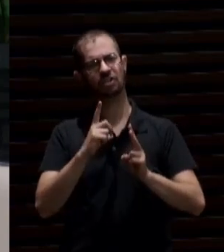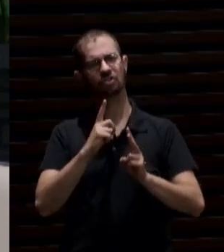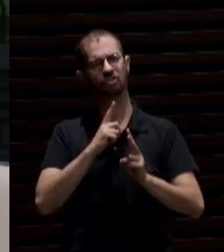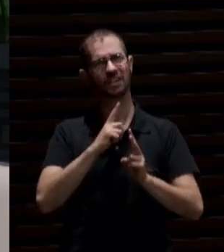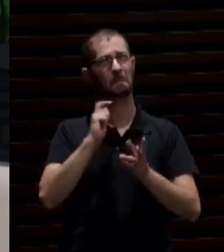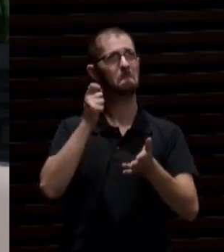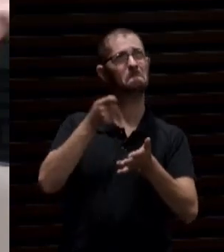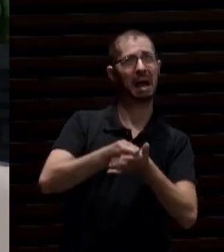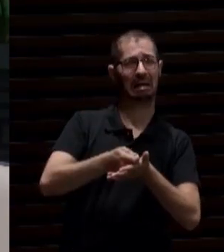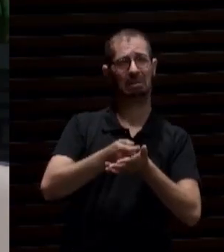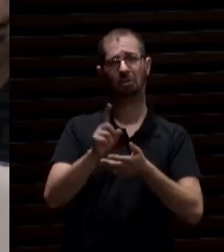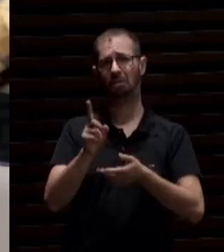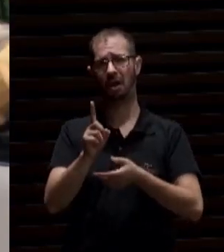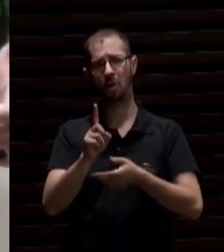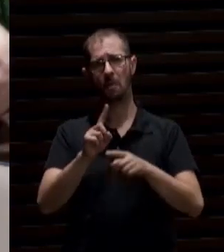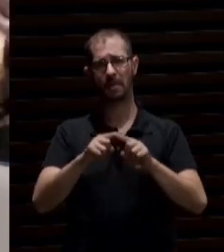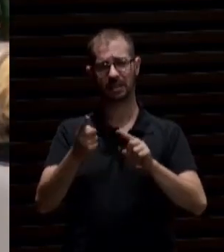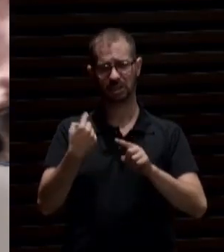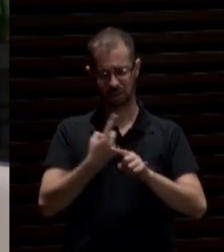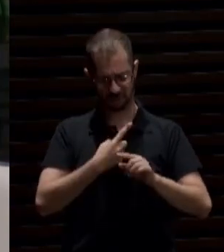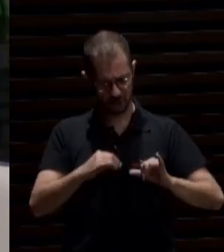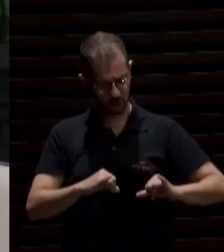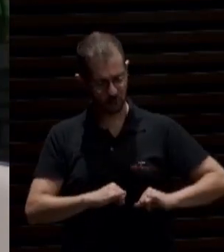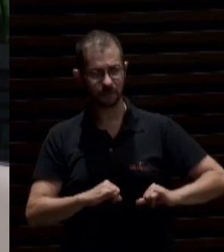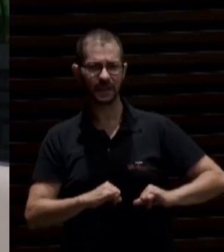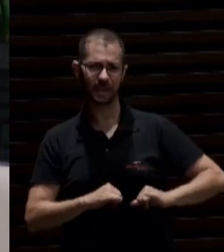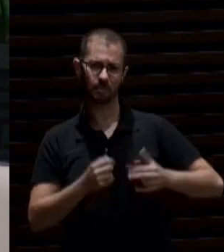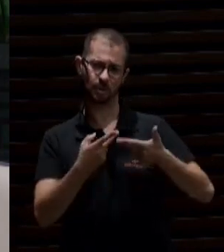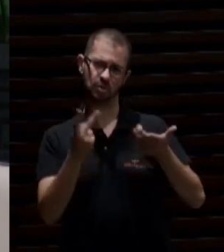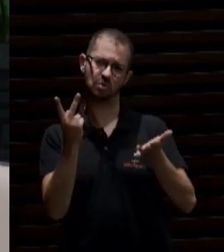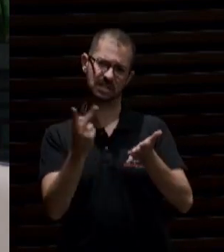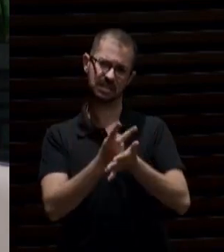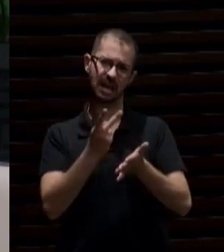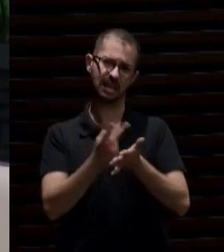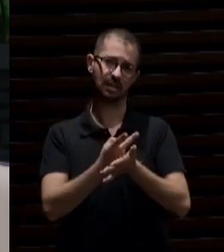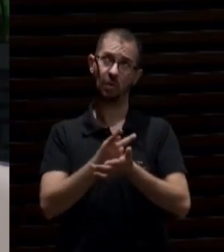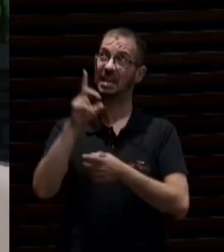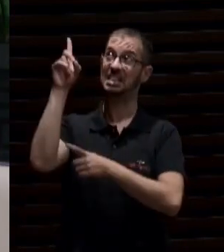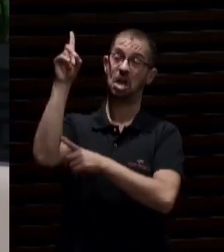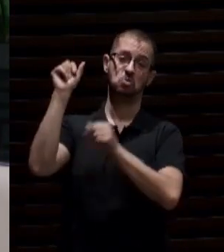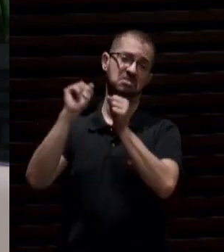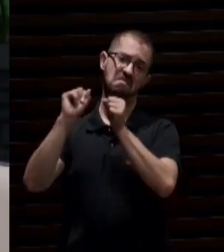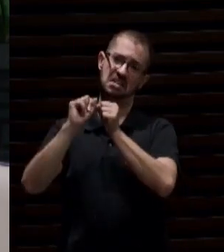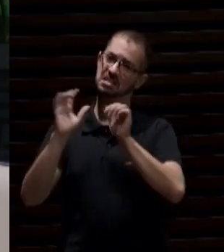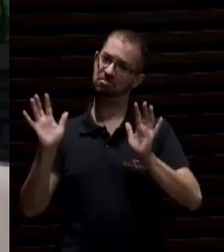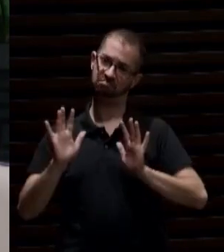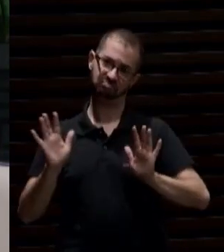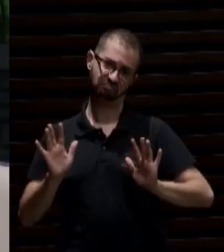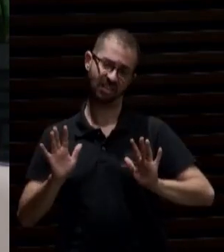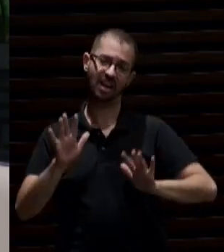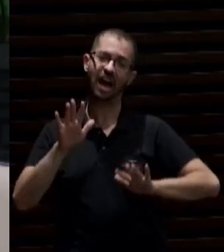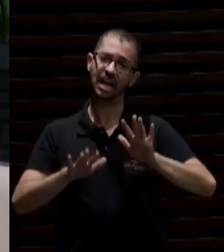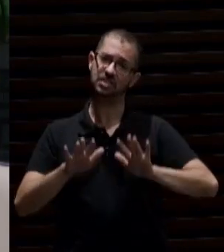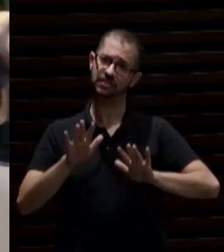pagando preço, mas nós estamos sofrendo consequências pelos nossos atos. Nem sempre é porque Deus está fazendo isso. Em alguns momentos é porque, de